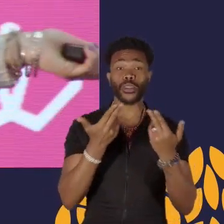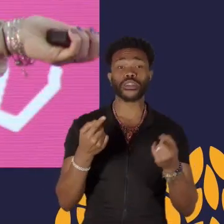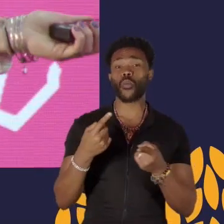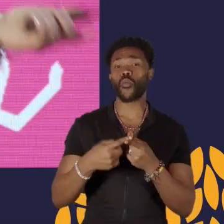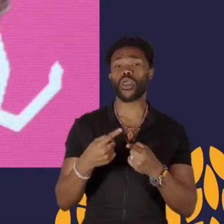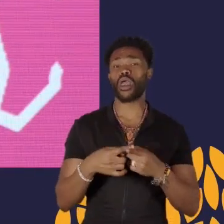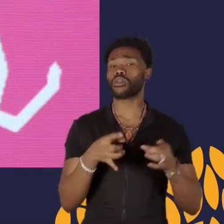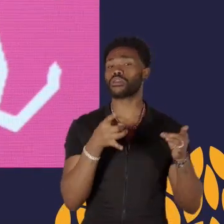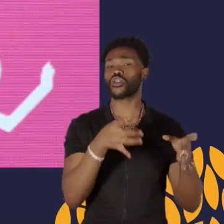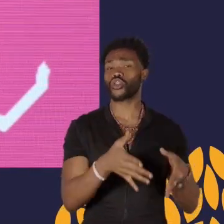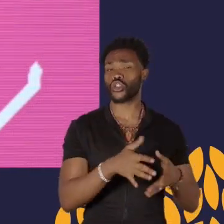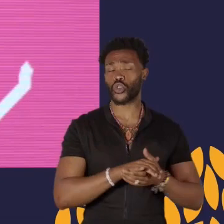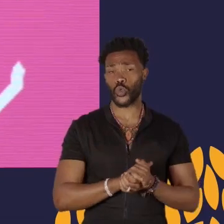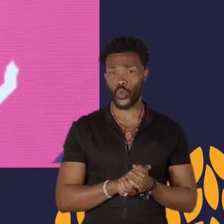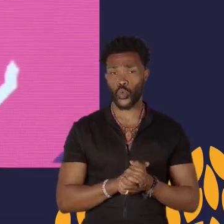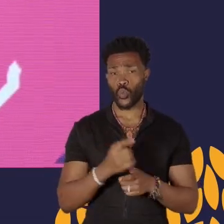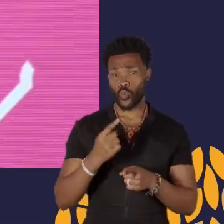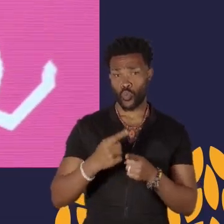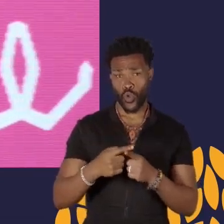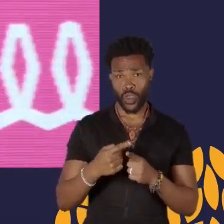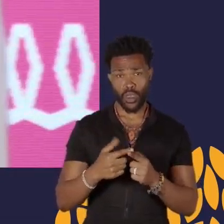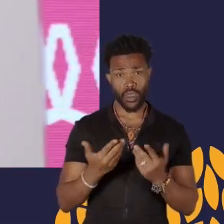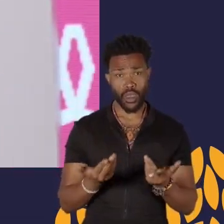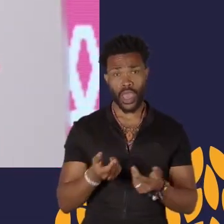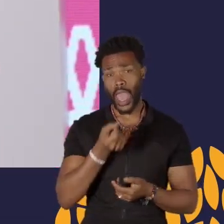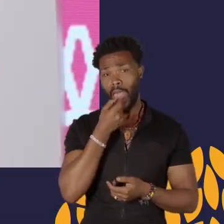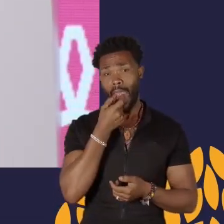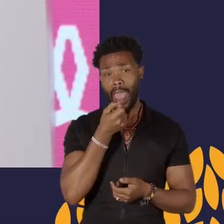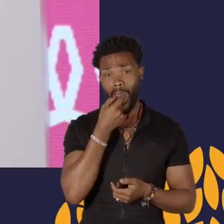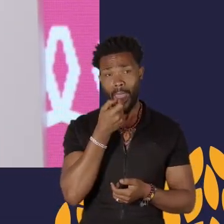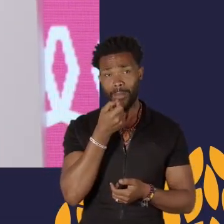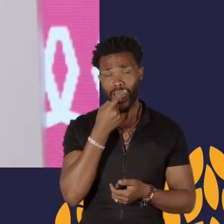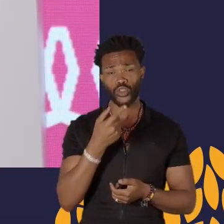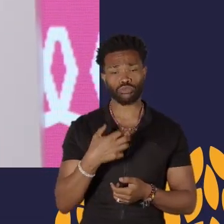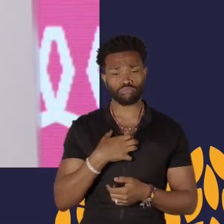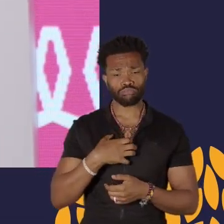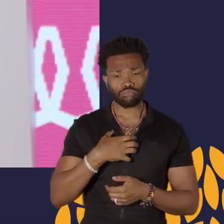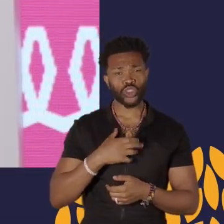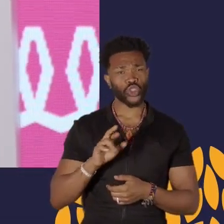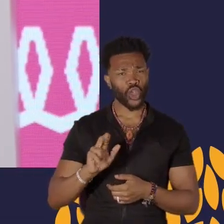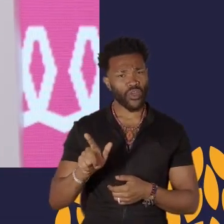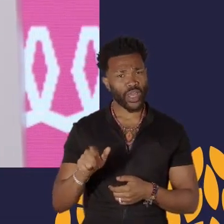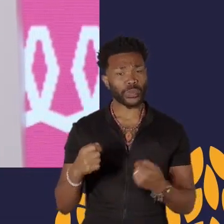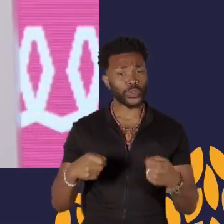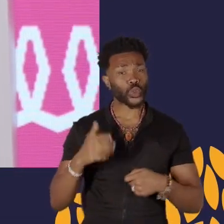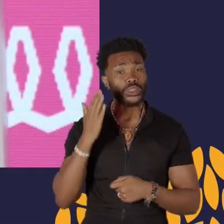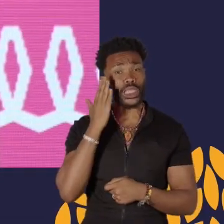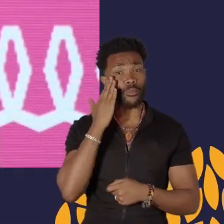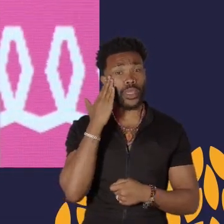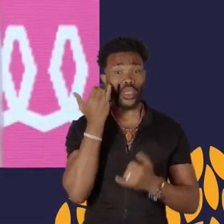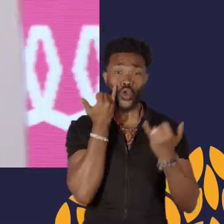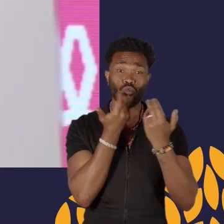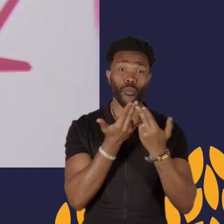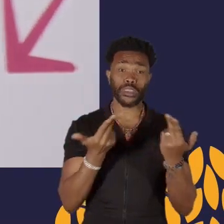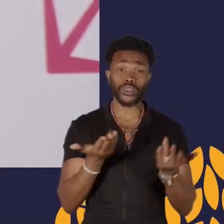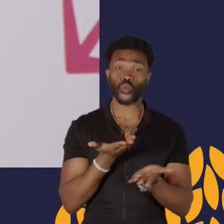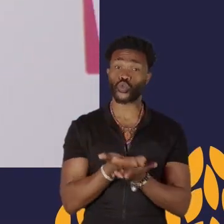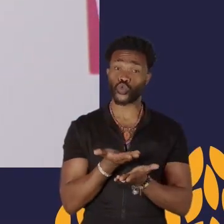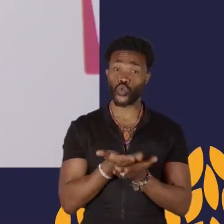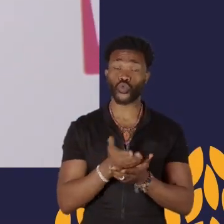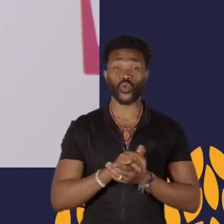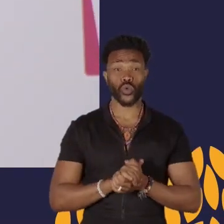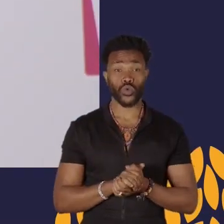eles abandonaram. Se eles abandonaram porque os medicamentos tinham efeito adverso, eu preciso saber, porque isso é um dado do estudo, e